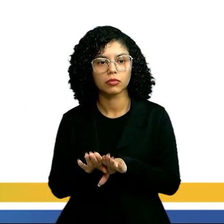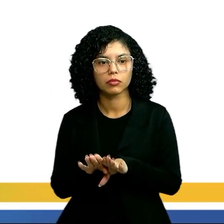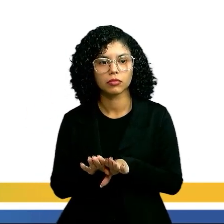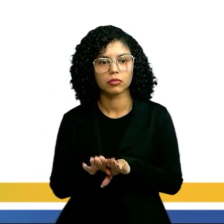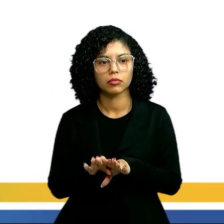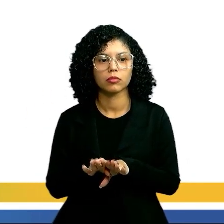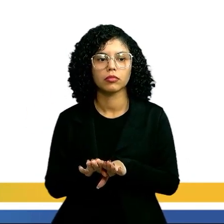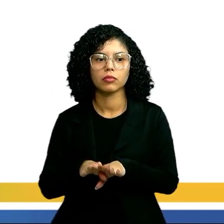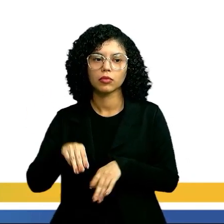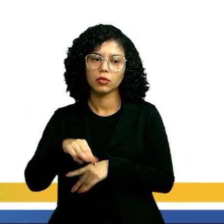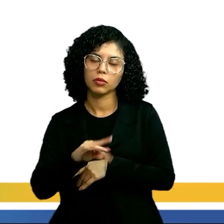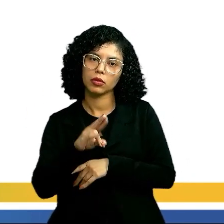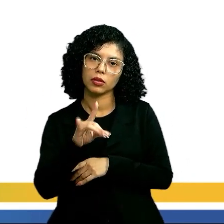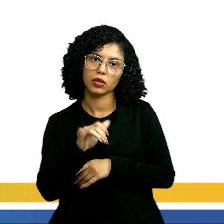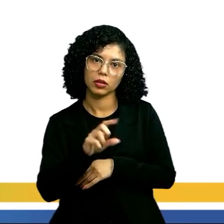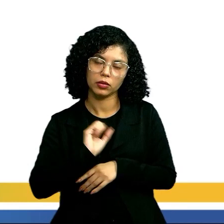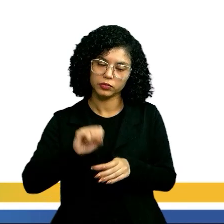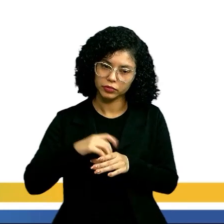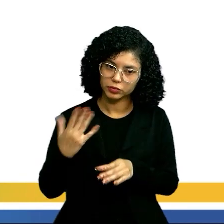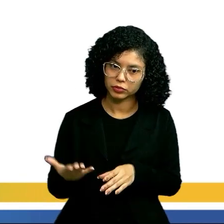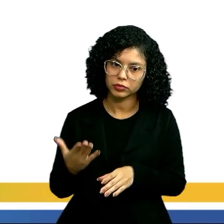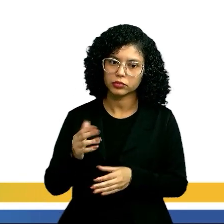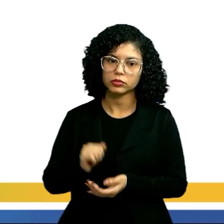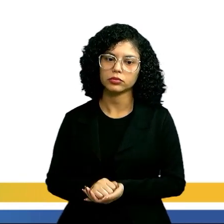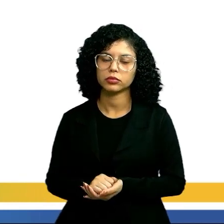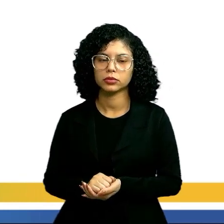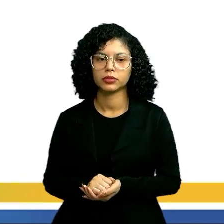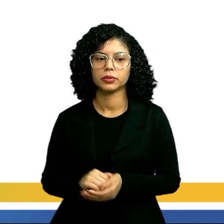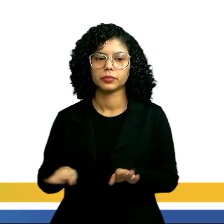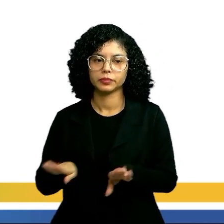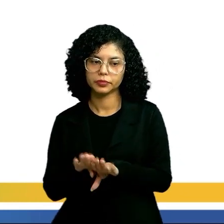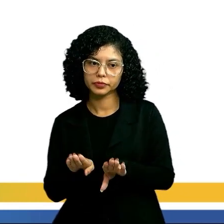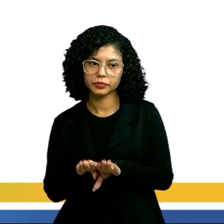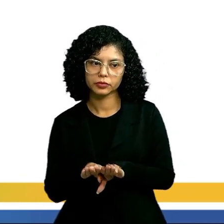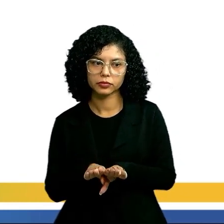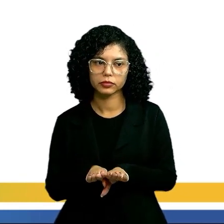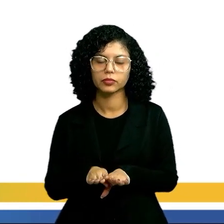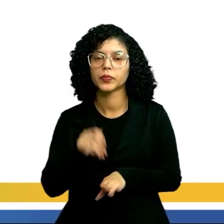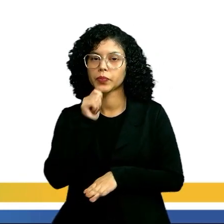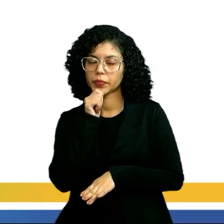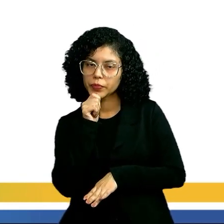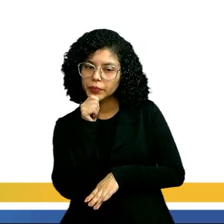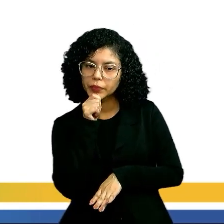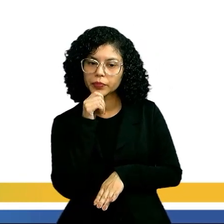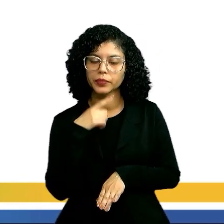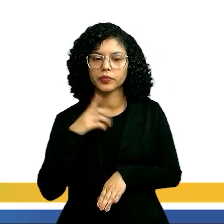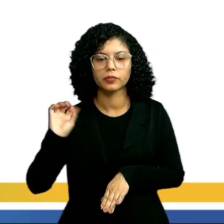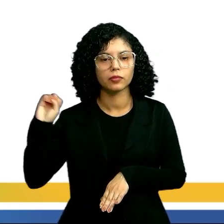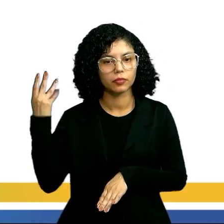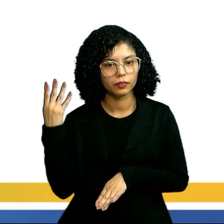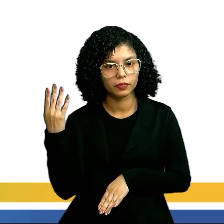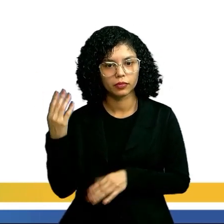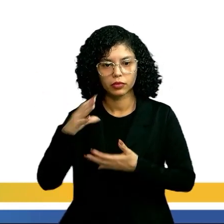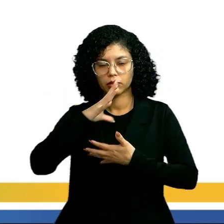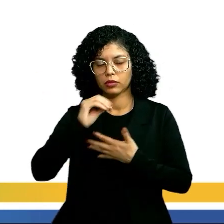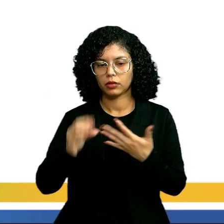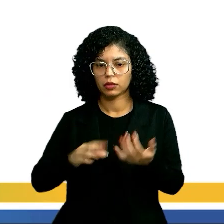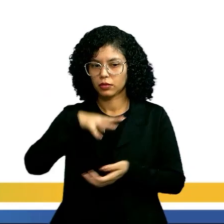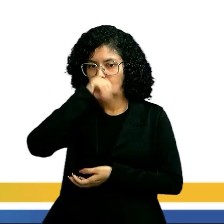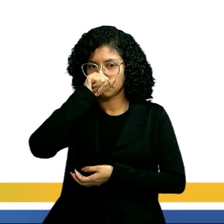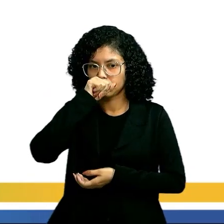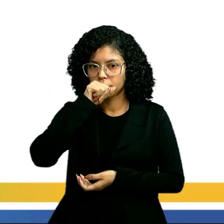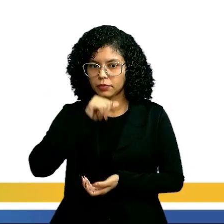na matriz, fora da matriz mitocondrial, quer dizer, nas cristas mitocondriais, acontece a cadeia